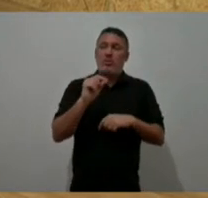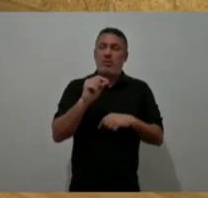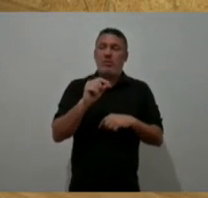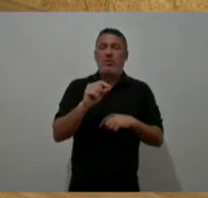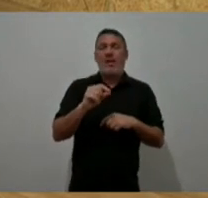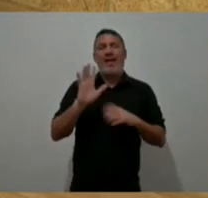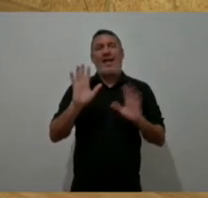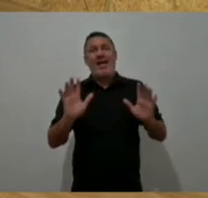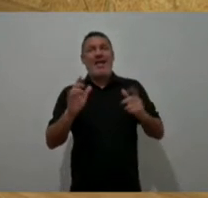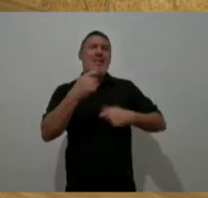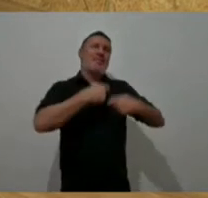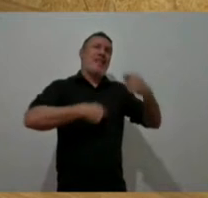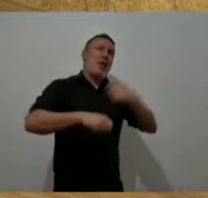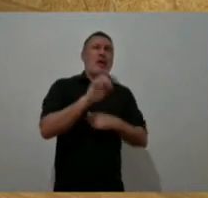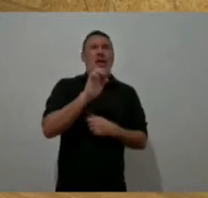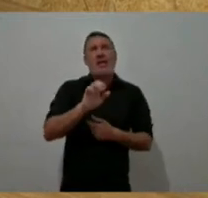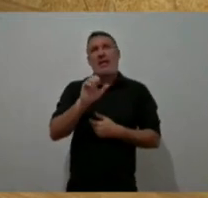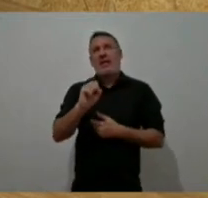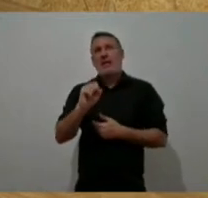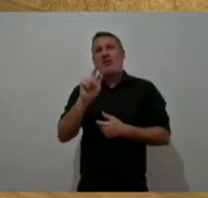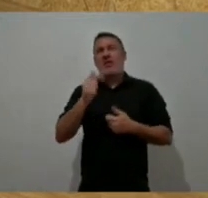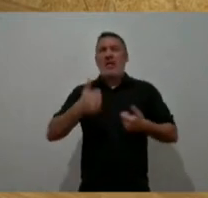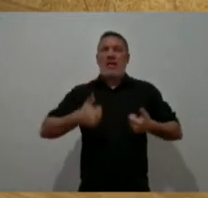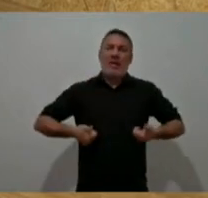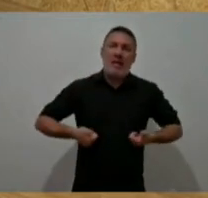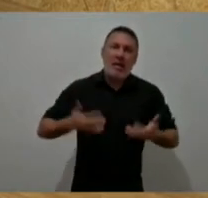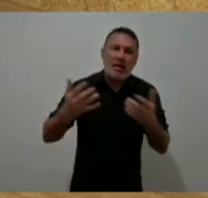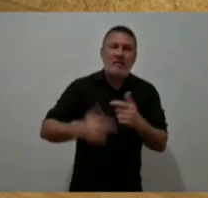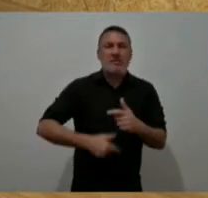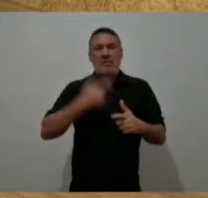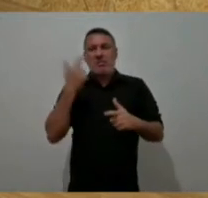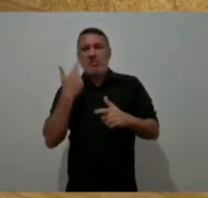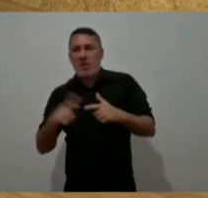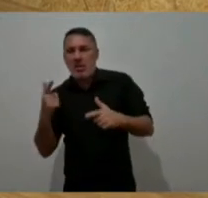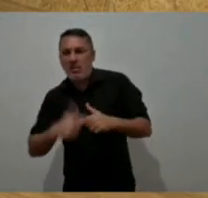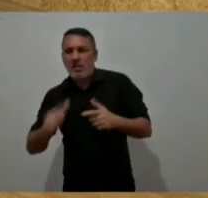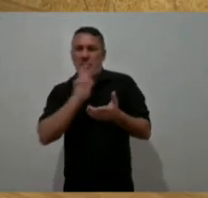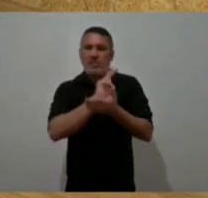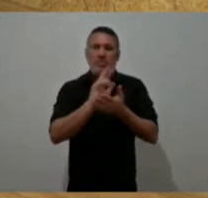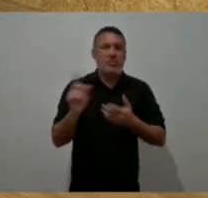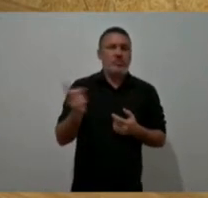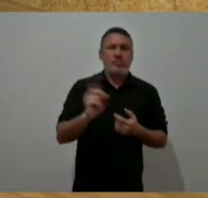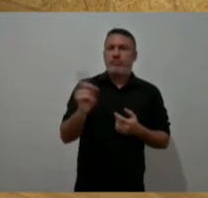é um custo, é um problema, é uma oportunidade além de ser